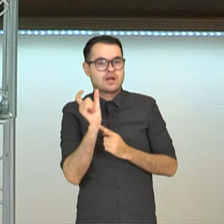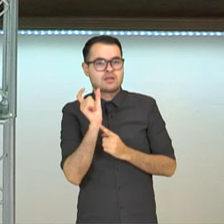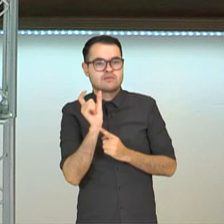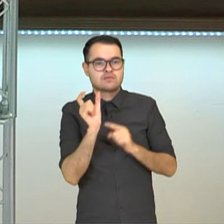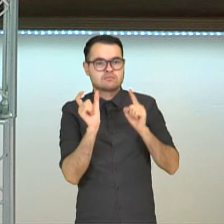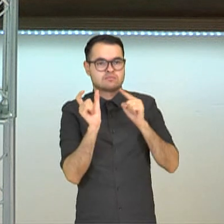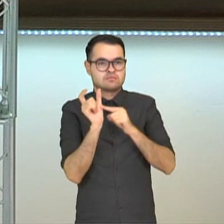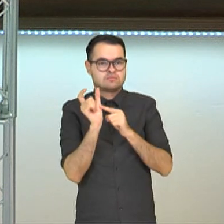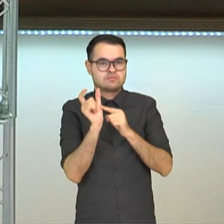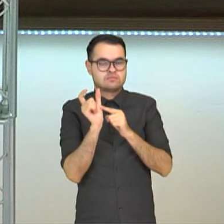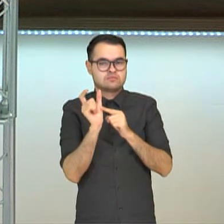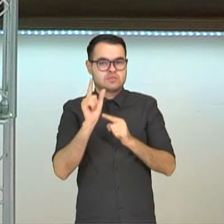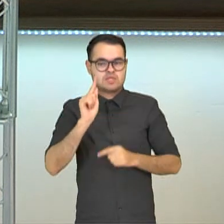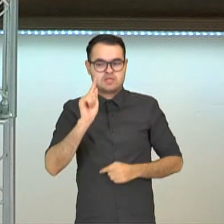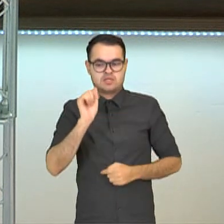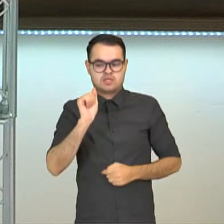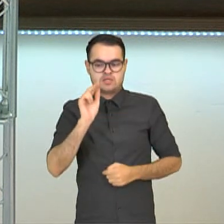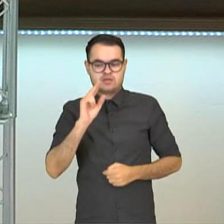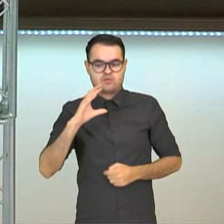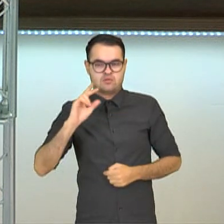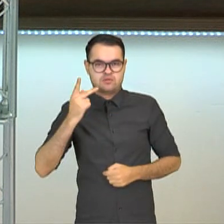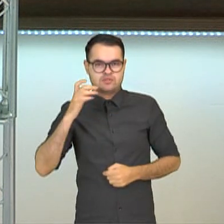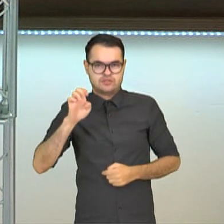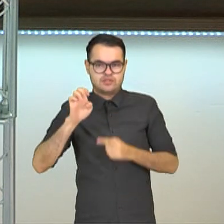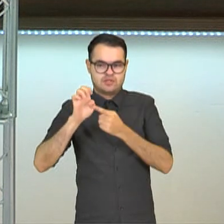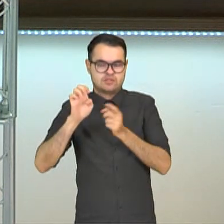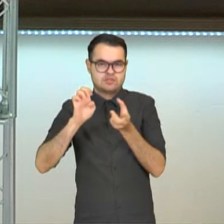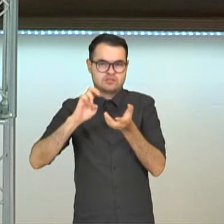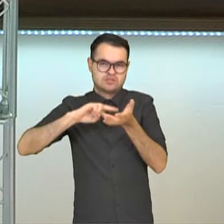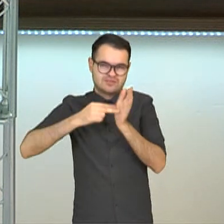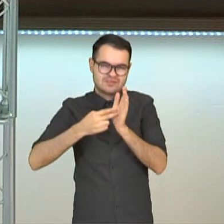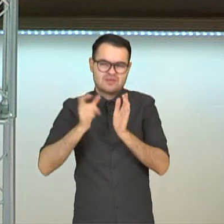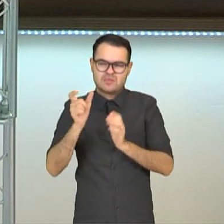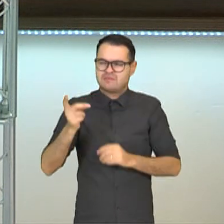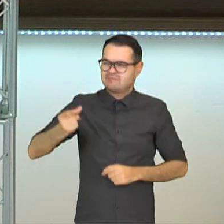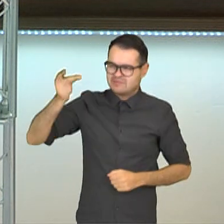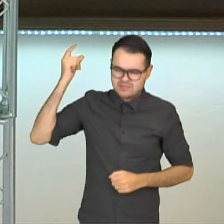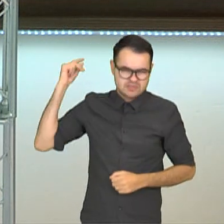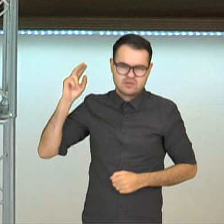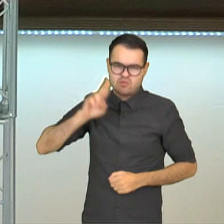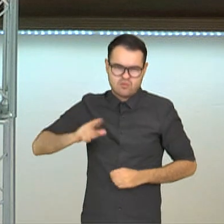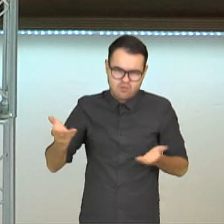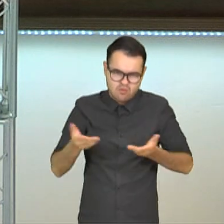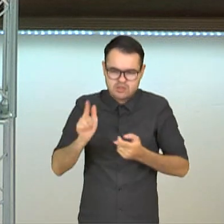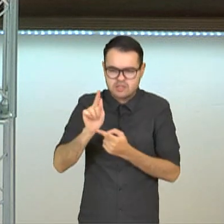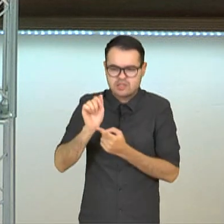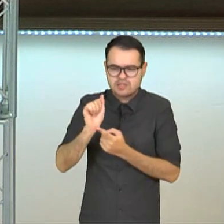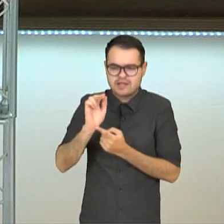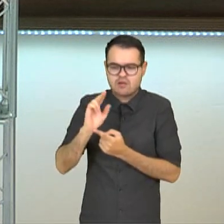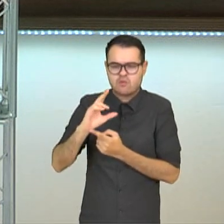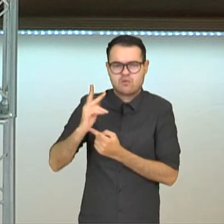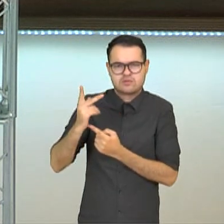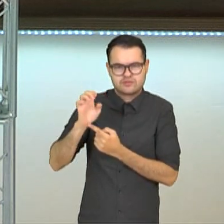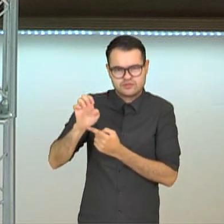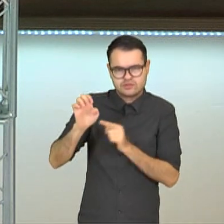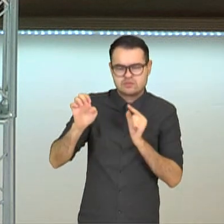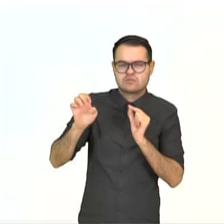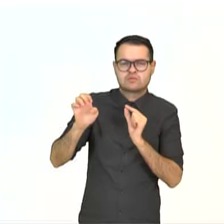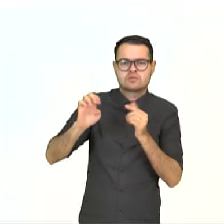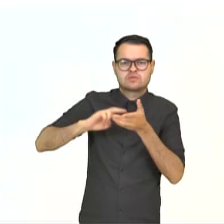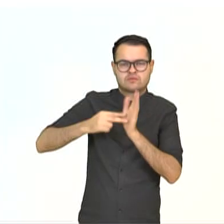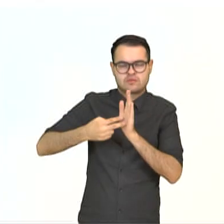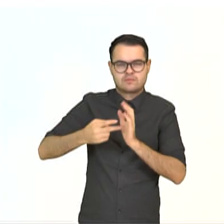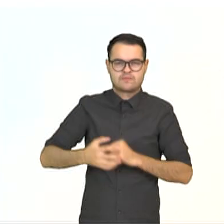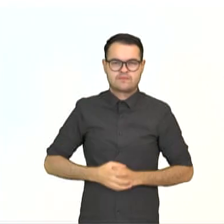só usei essa palavra até hoje nesse poema. É uma palavra antiga, não se usa quase nos dias de hoje. Mas vamos ler o significado